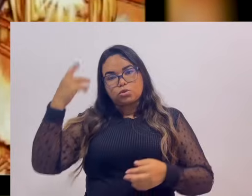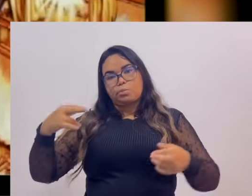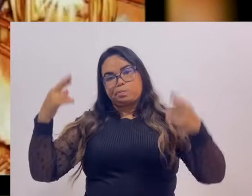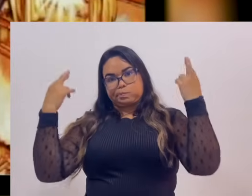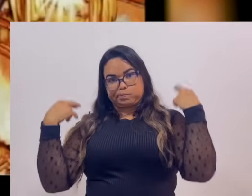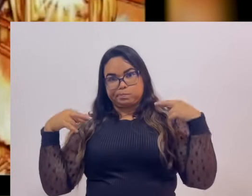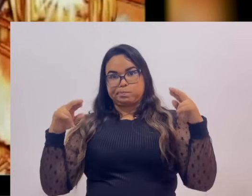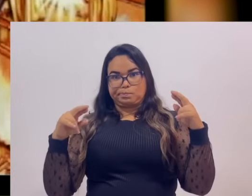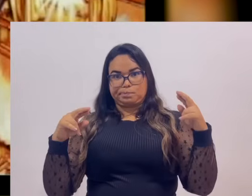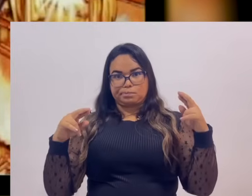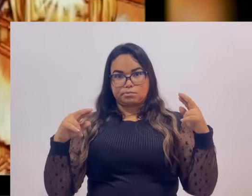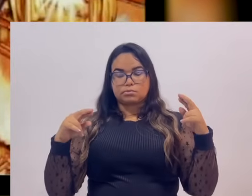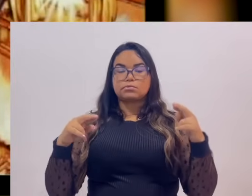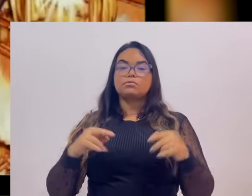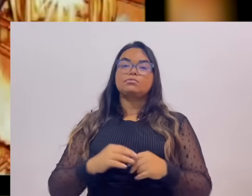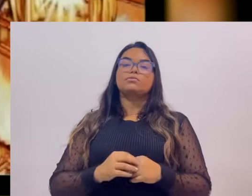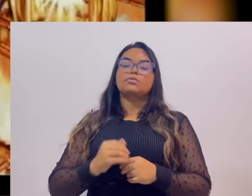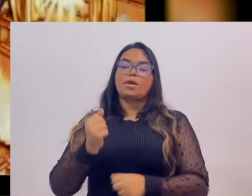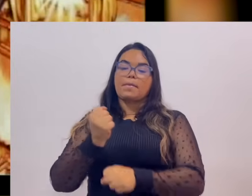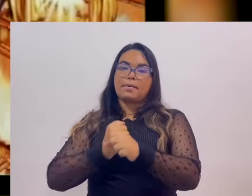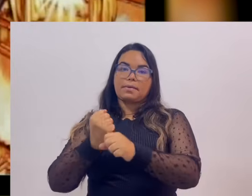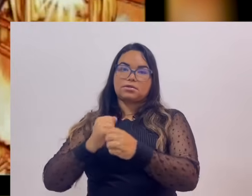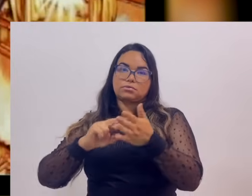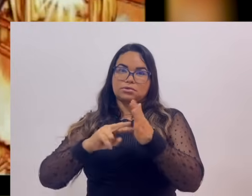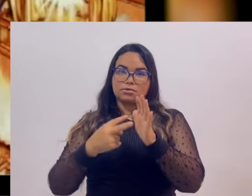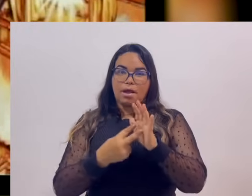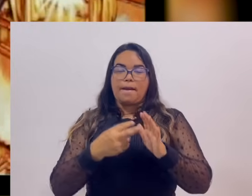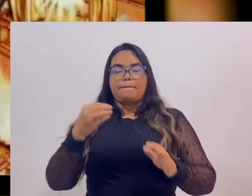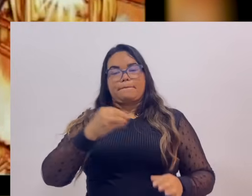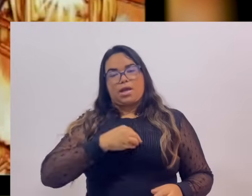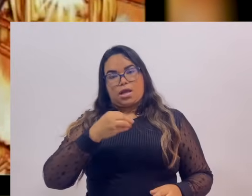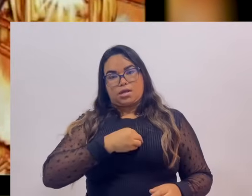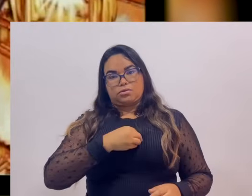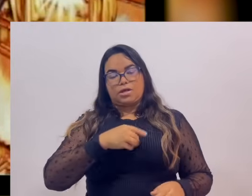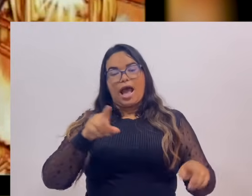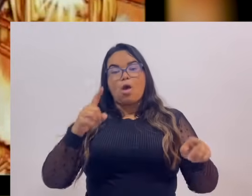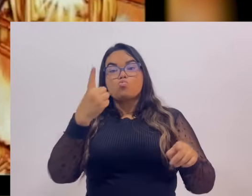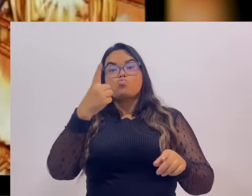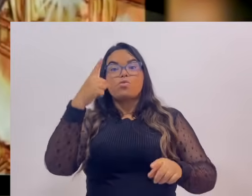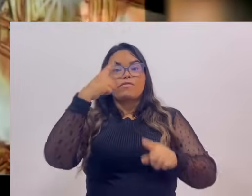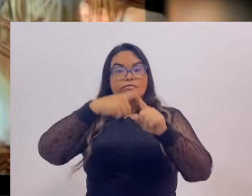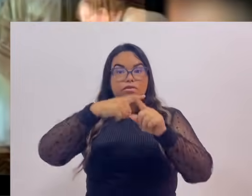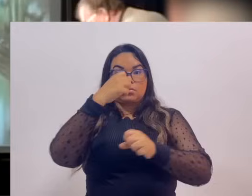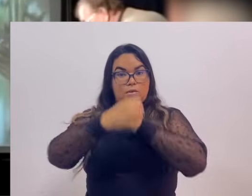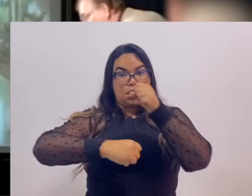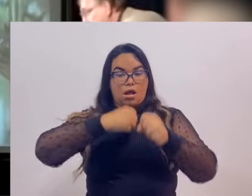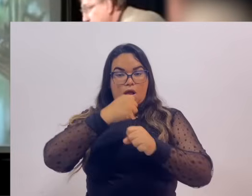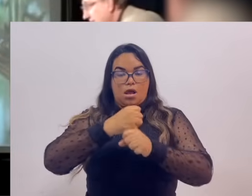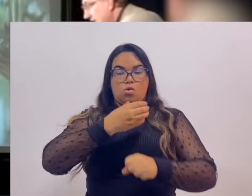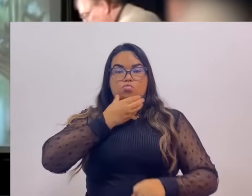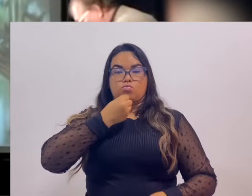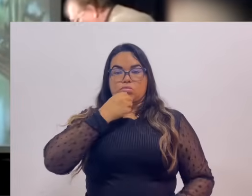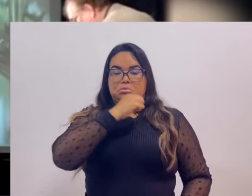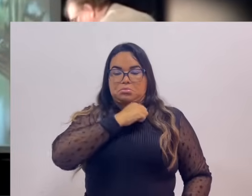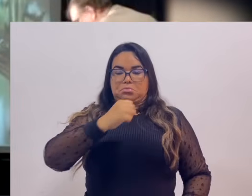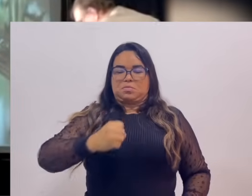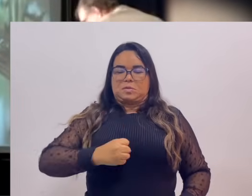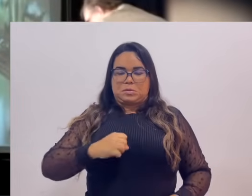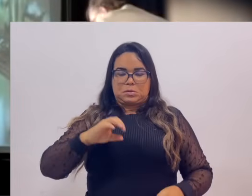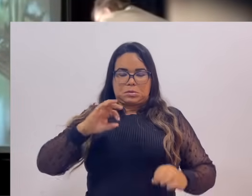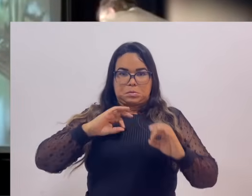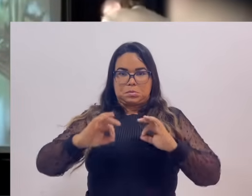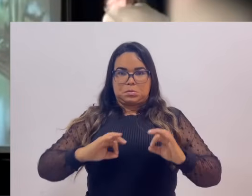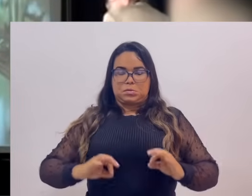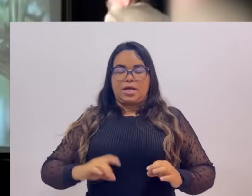pecados era limpo uma situação bem mais séria ele tinha sinos ao redor dele romãs e sinos